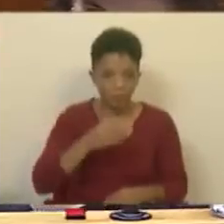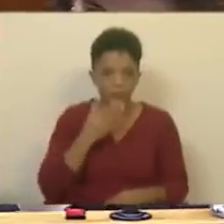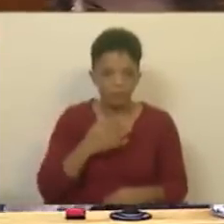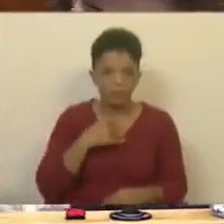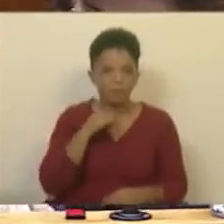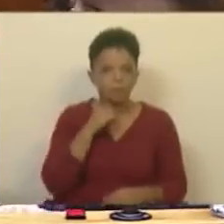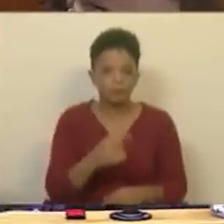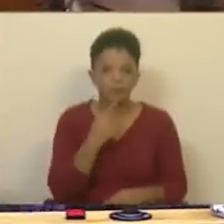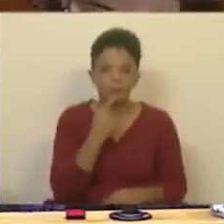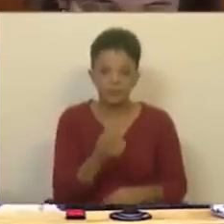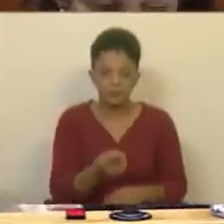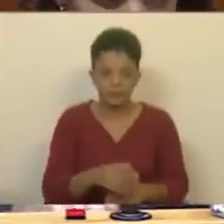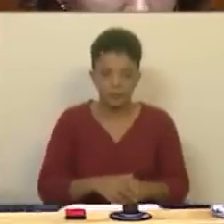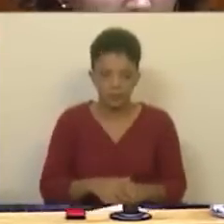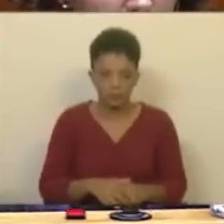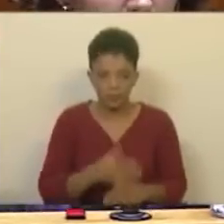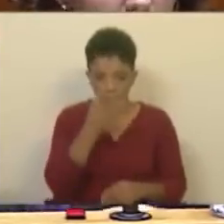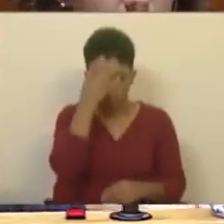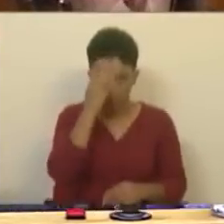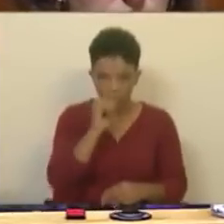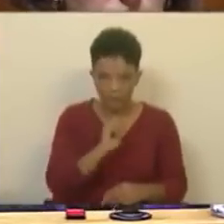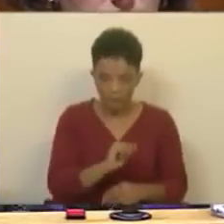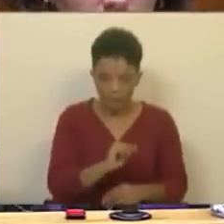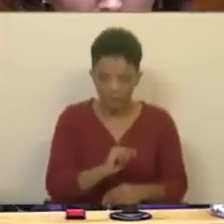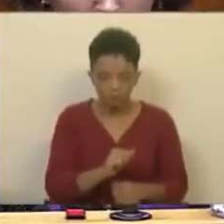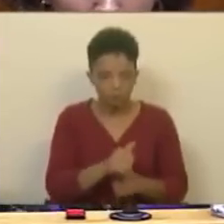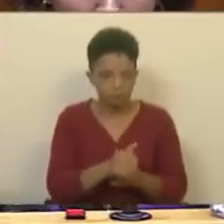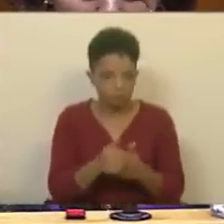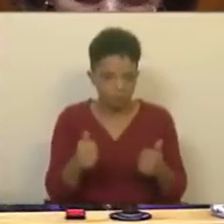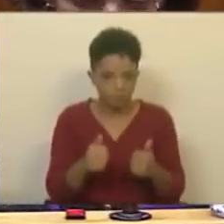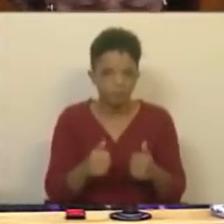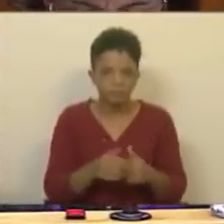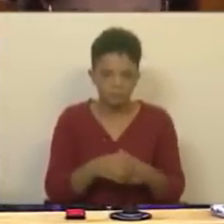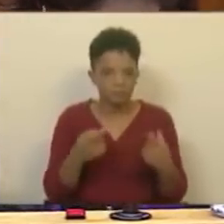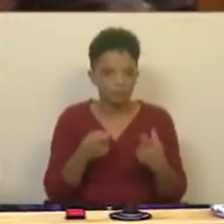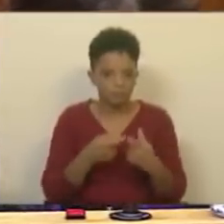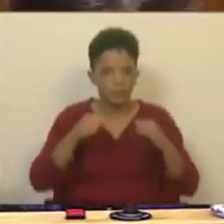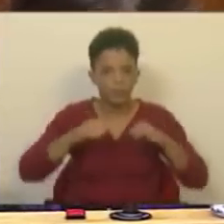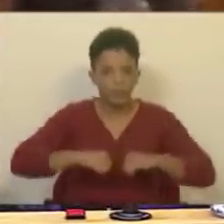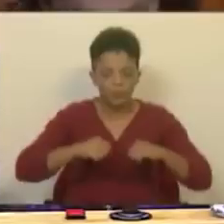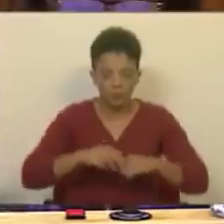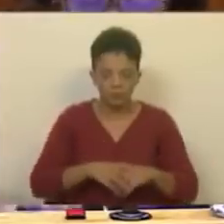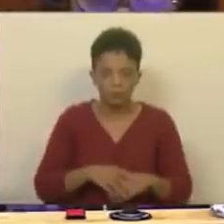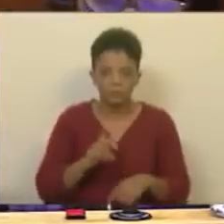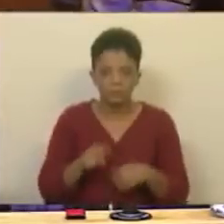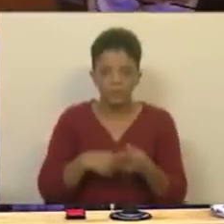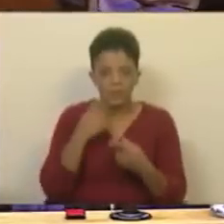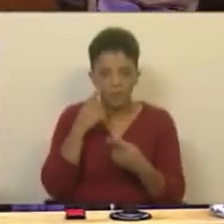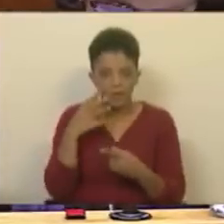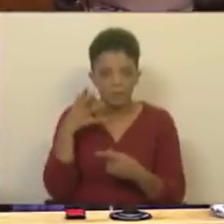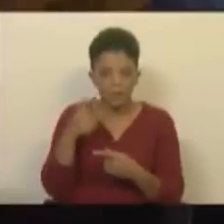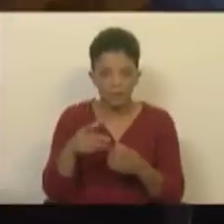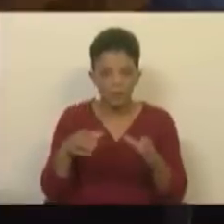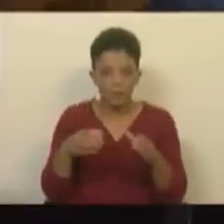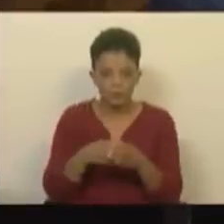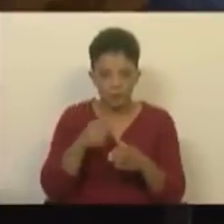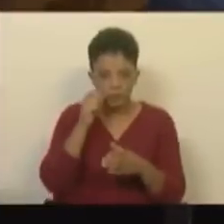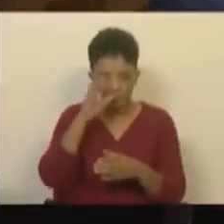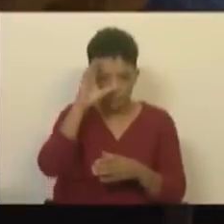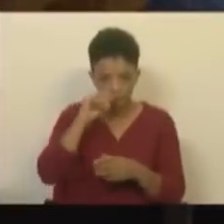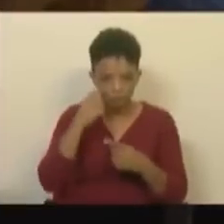autorizou a dizer que do ponto de vista dele acha bem que estava de acordo e que submetrei amanhã ao conselho nisso